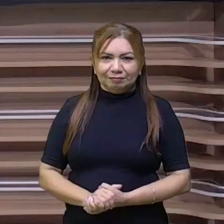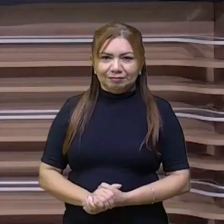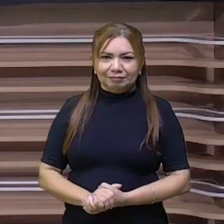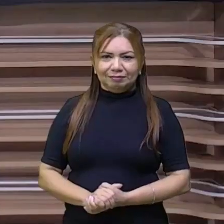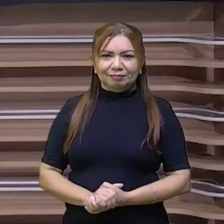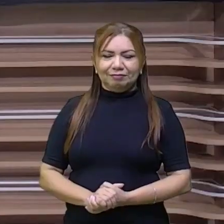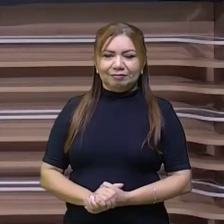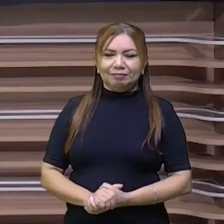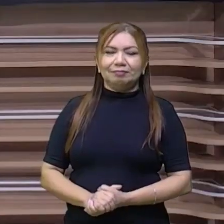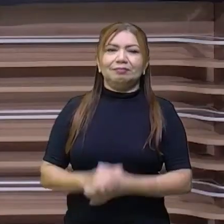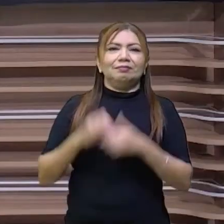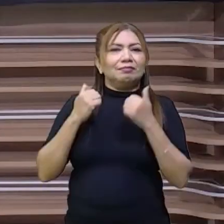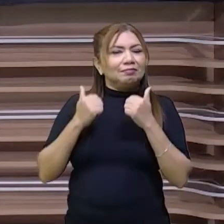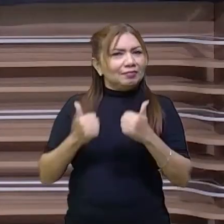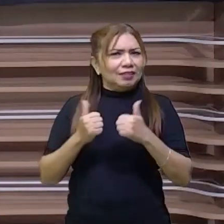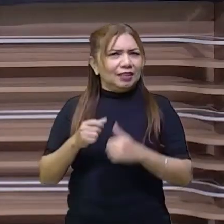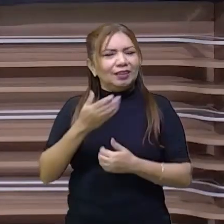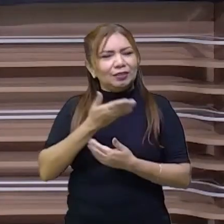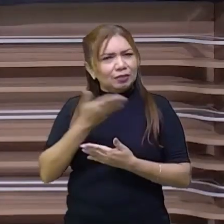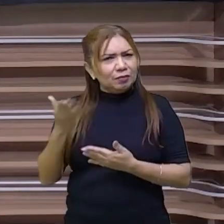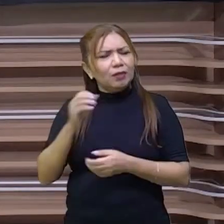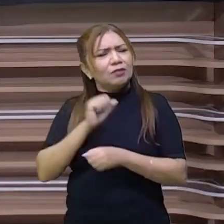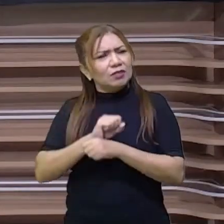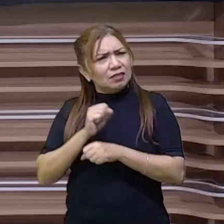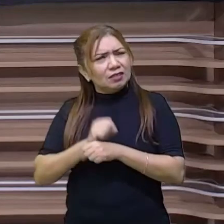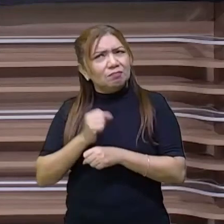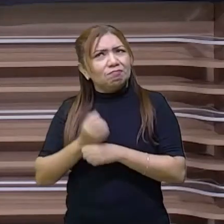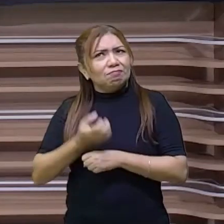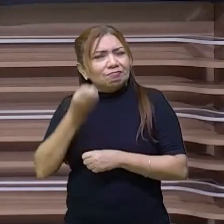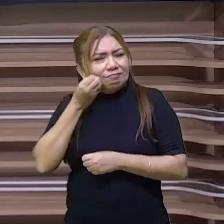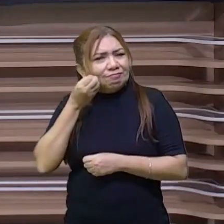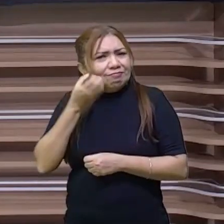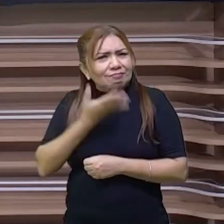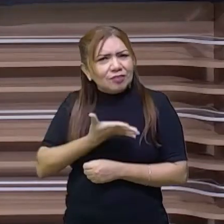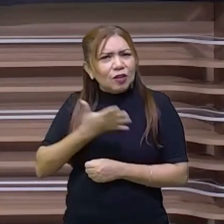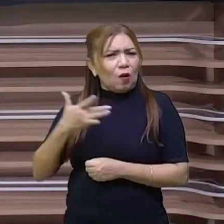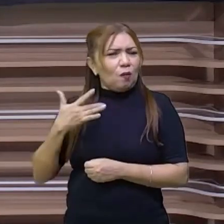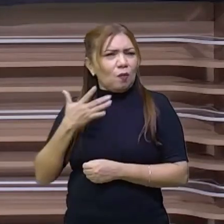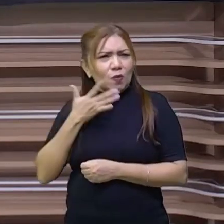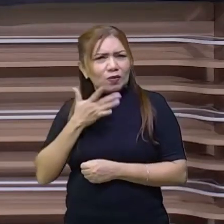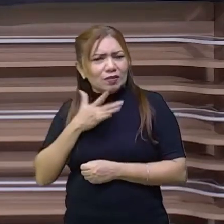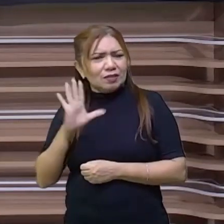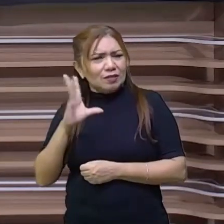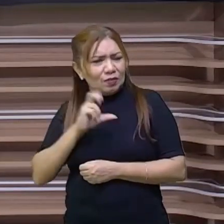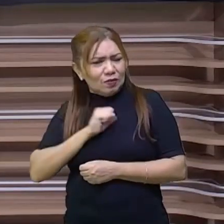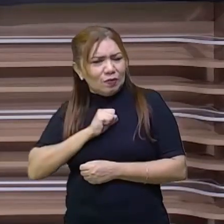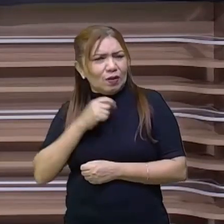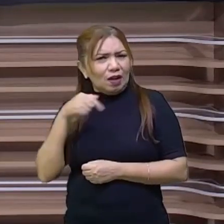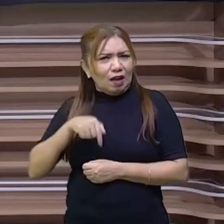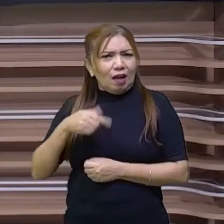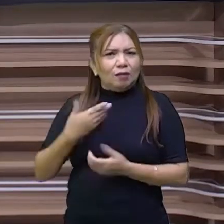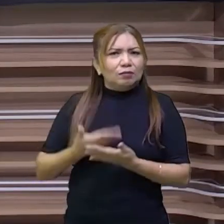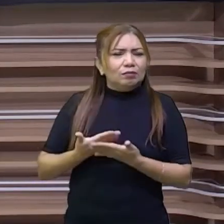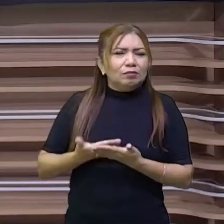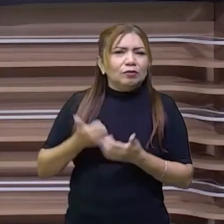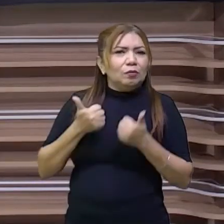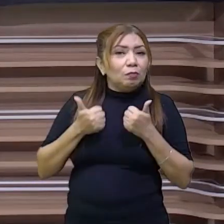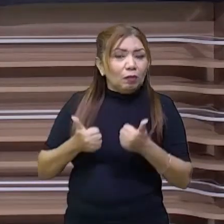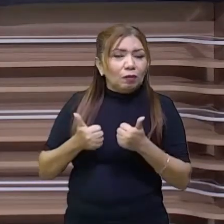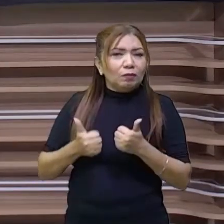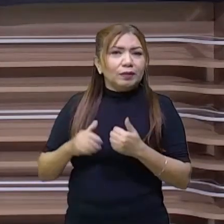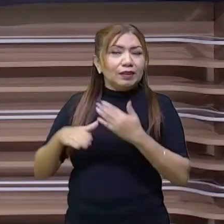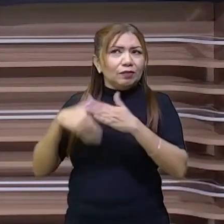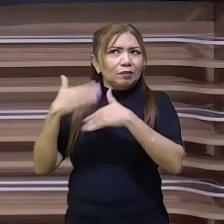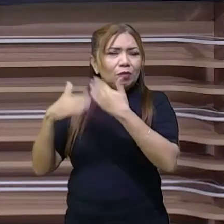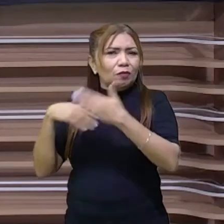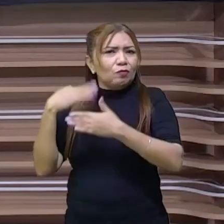E aí gente espero que vocês tenham gostado da aula de hoje foi uma aula muito prazerosa a gente vai continuar vendo ainda é um pouco